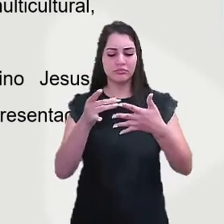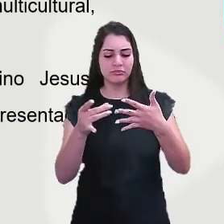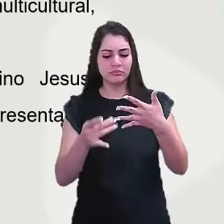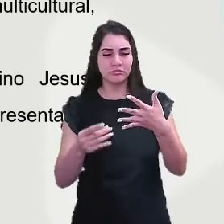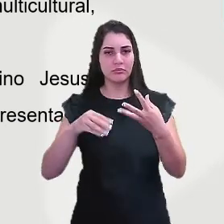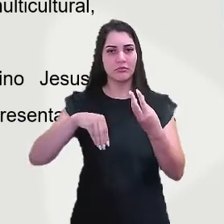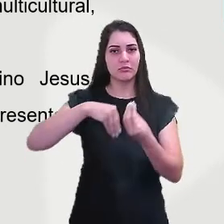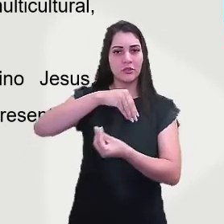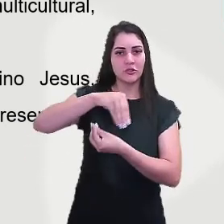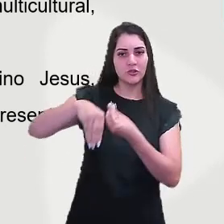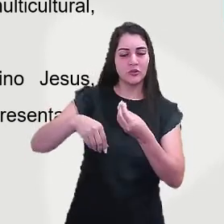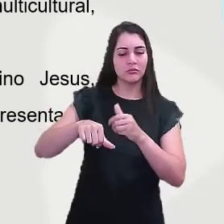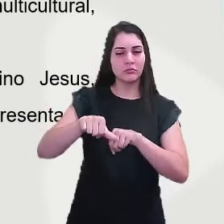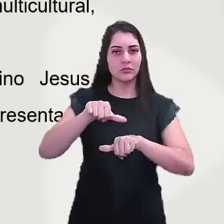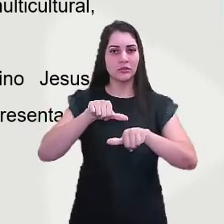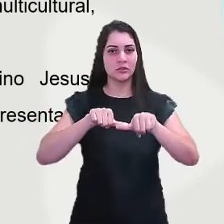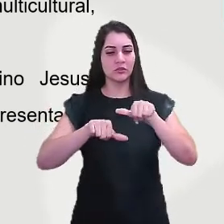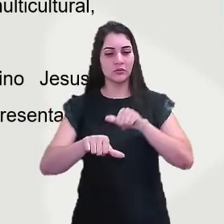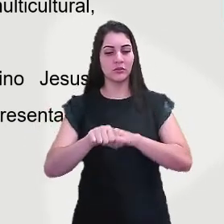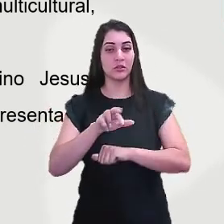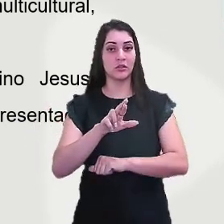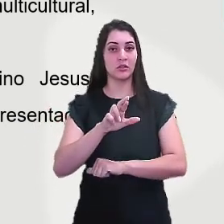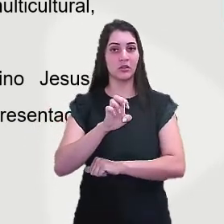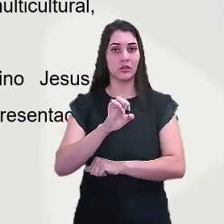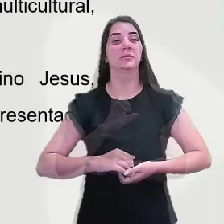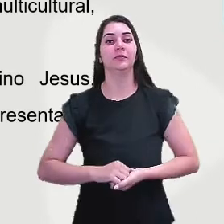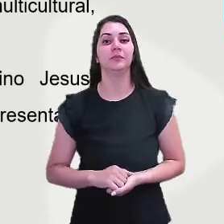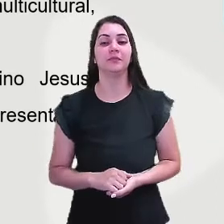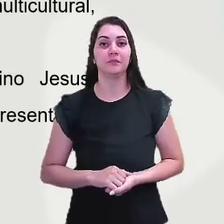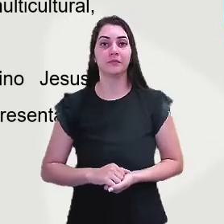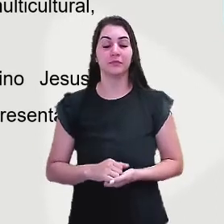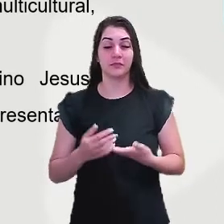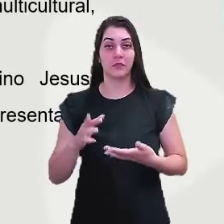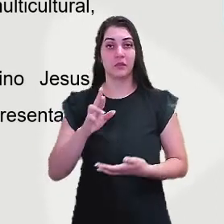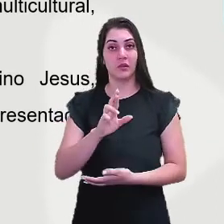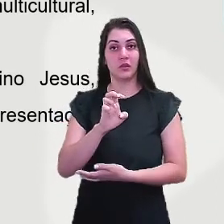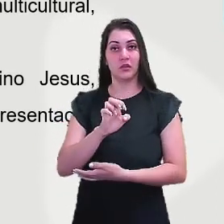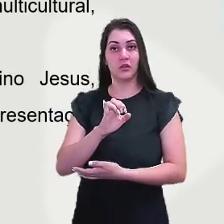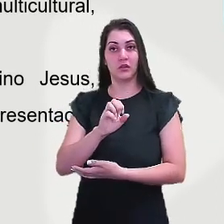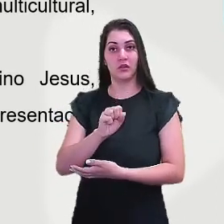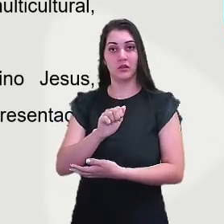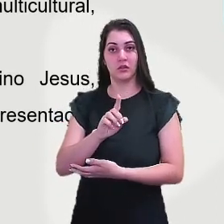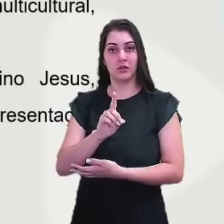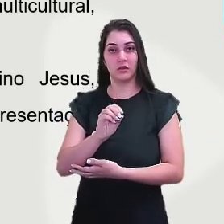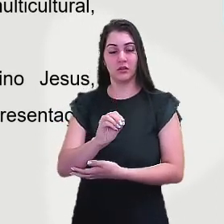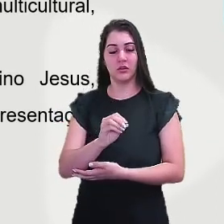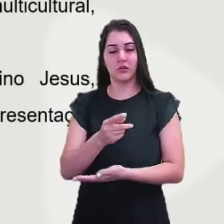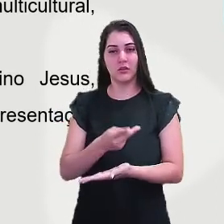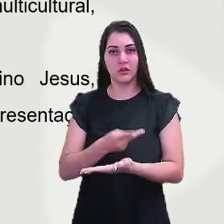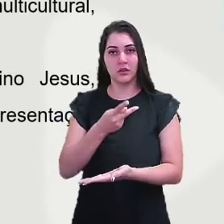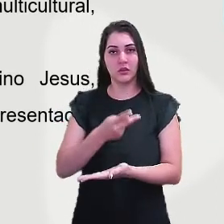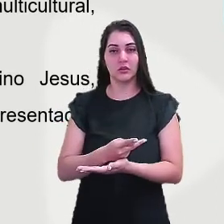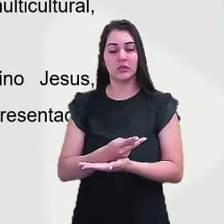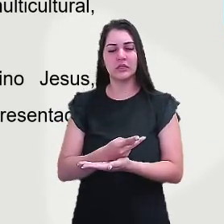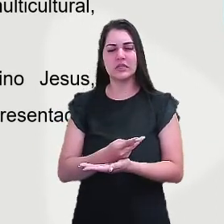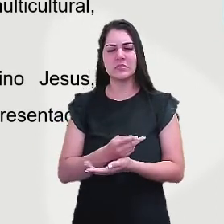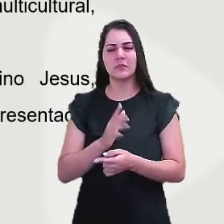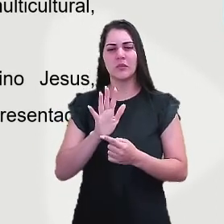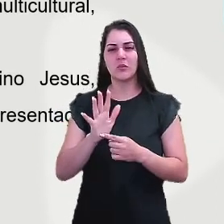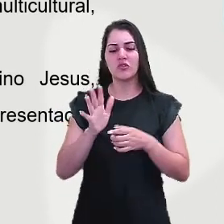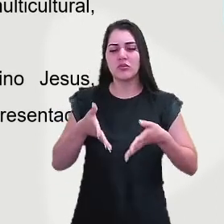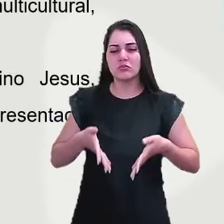né? Transformando o reisado em algo multicultural. O reisado acontece em torno do nascimento do menino